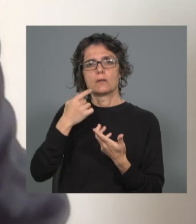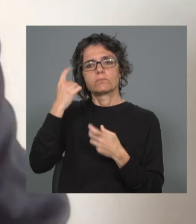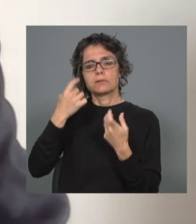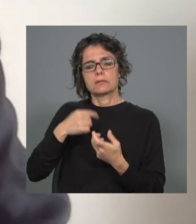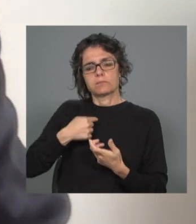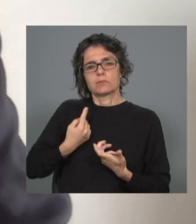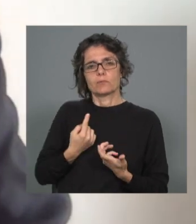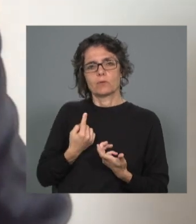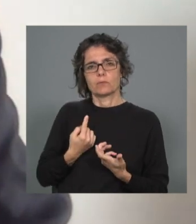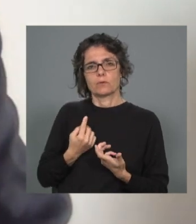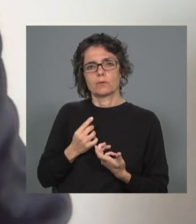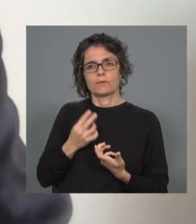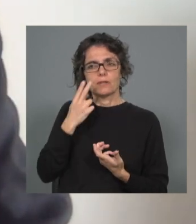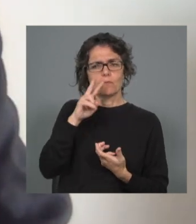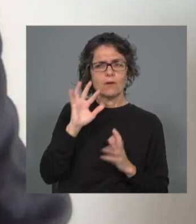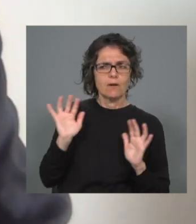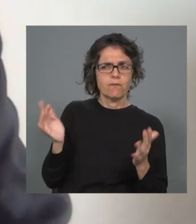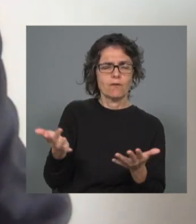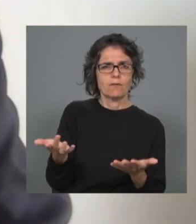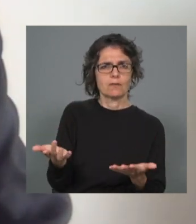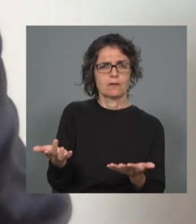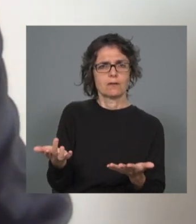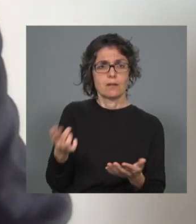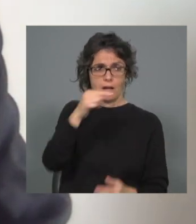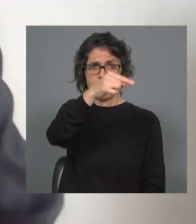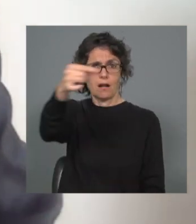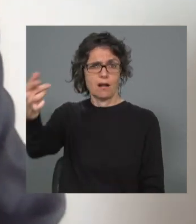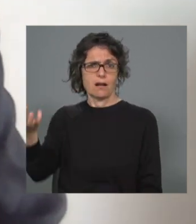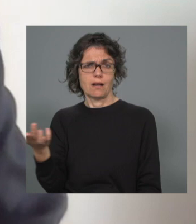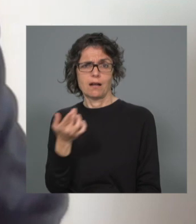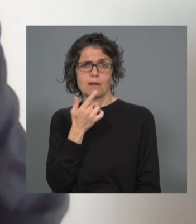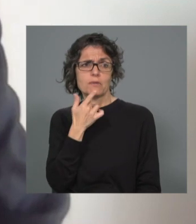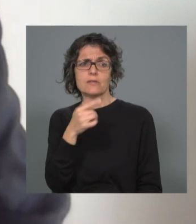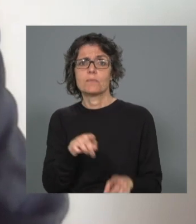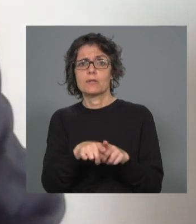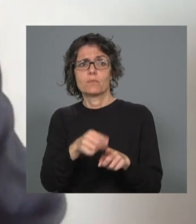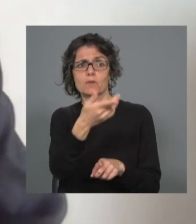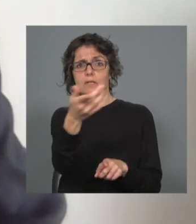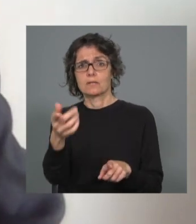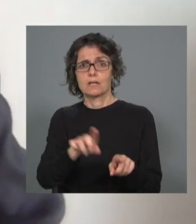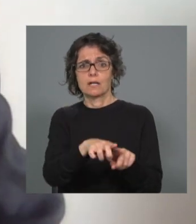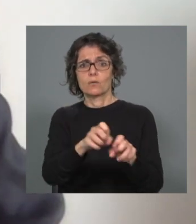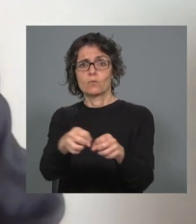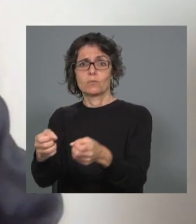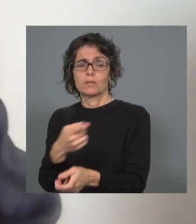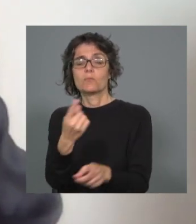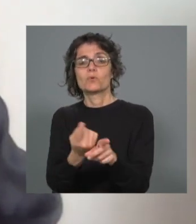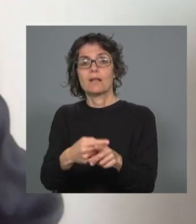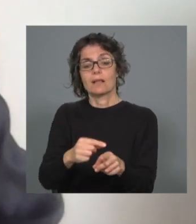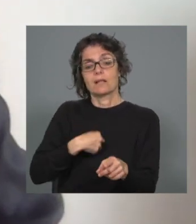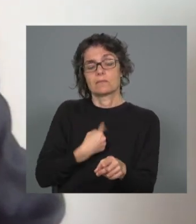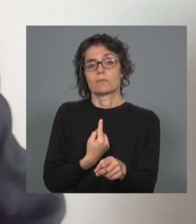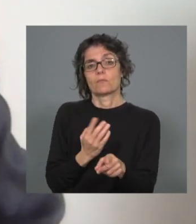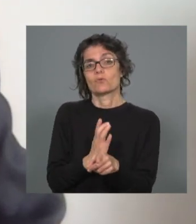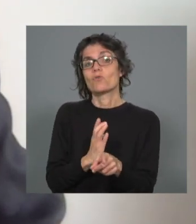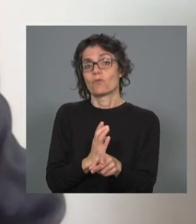o descrédito das populações nos partidos e nas políticas, porque cada um pensa mais em si do que nos outros,